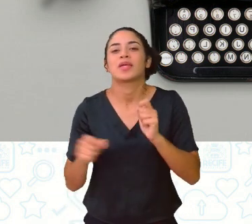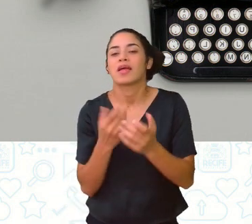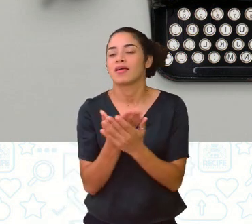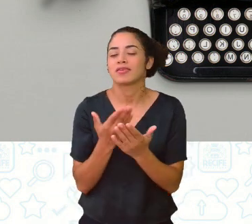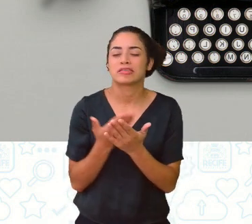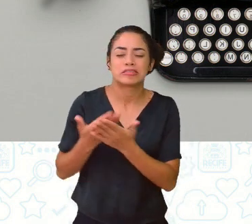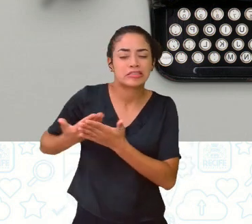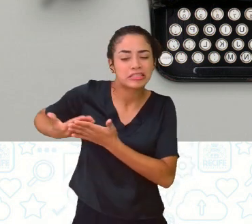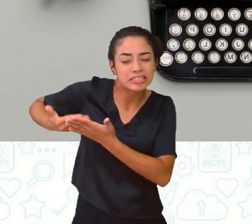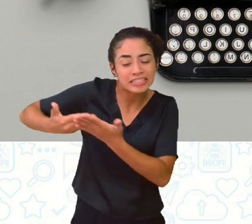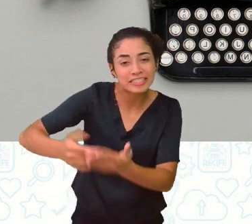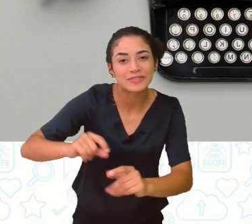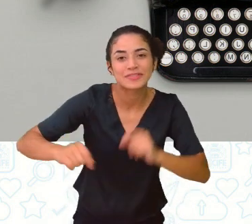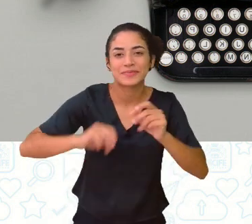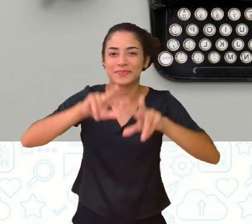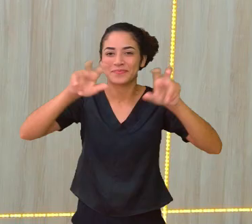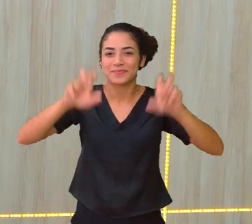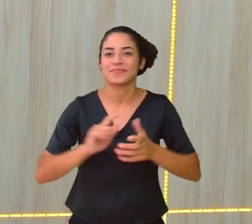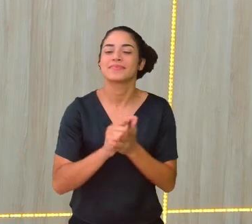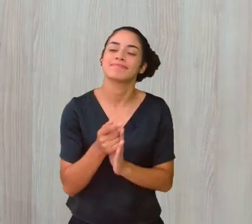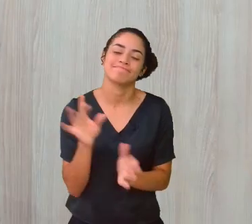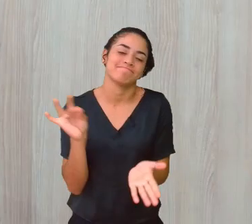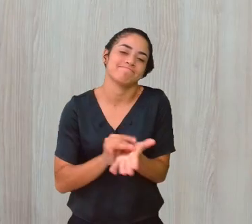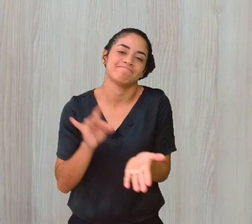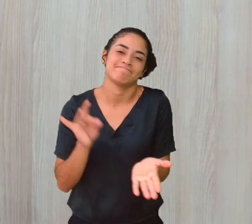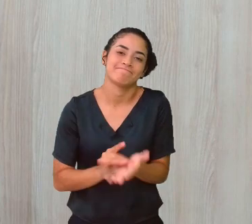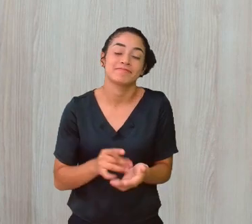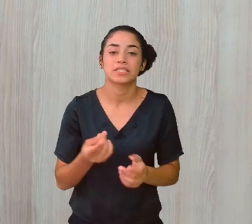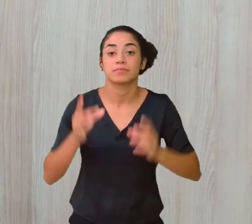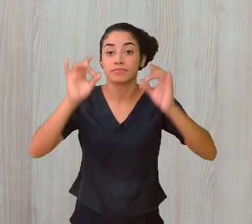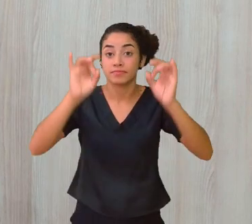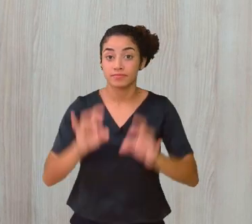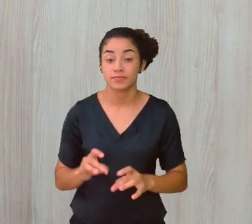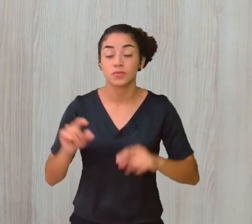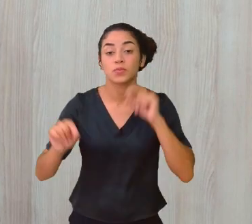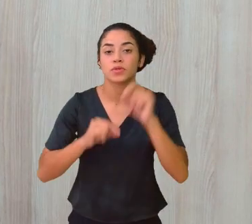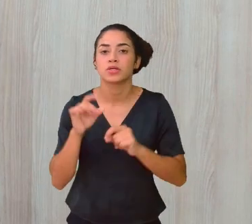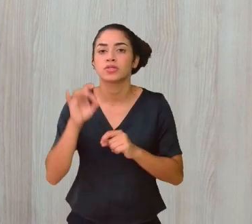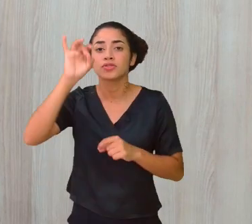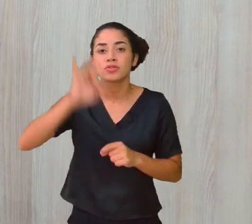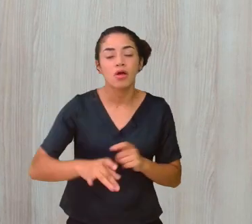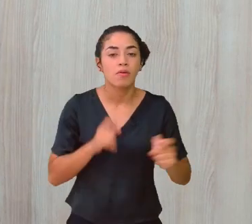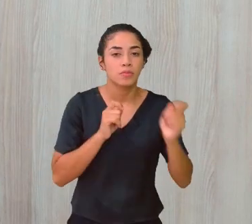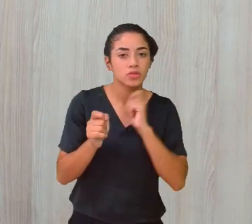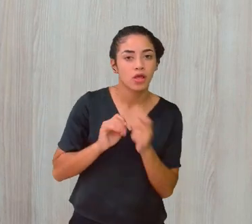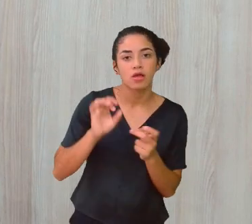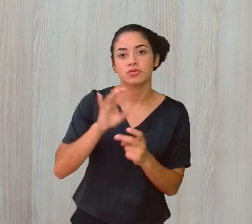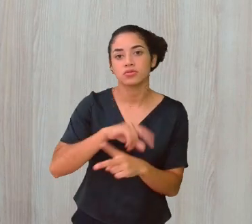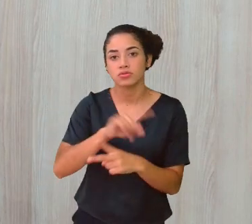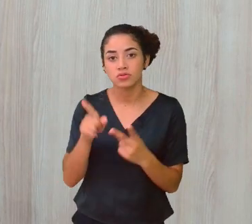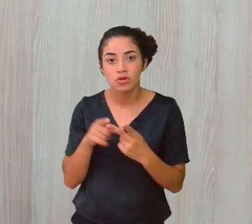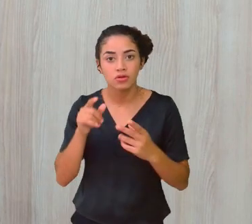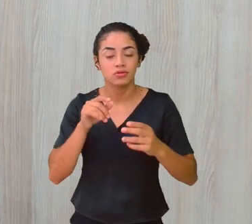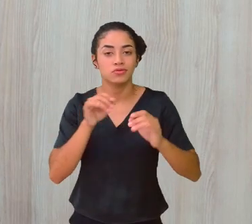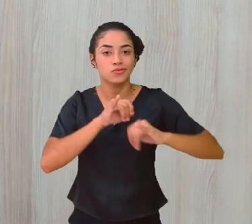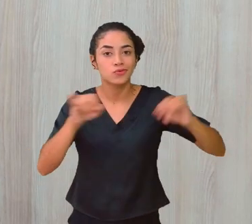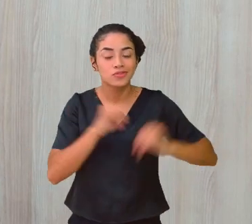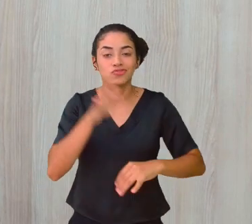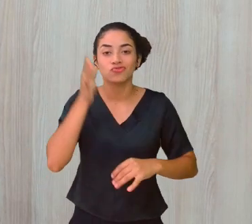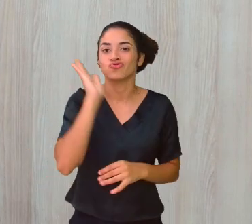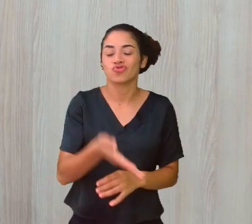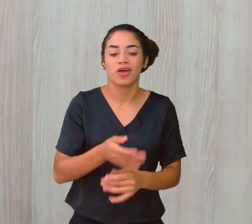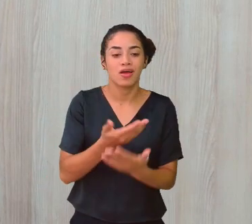não é isso, professora Viviane? Especialmente, assim, só reportagem e só notícia já daria uma penca de aula, né? Porque